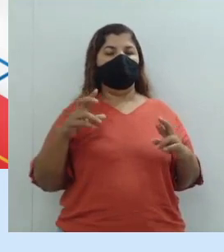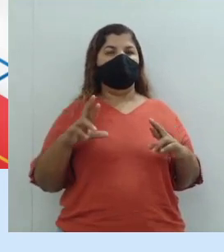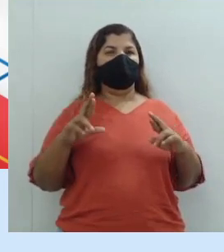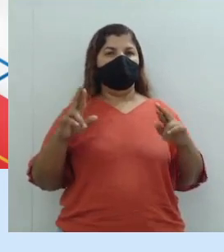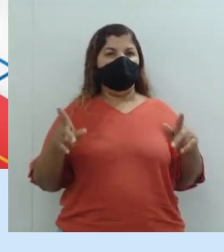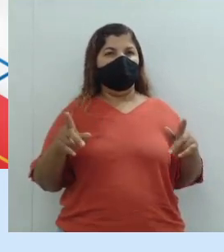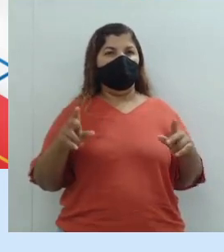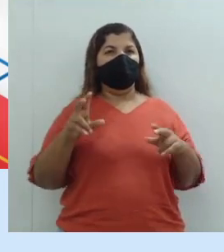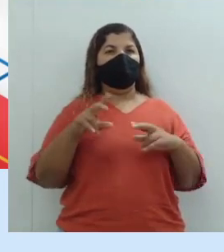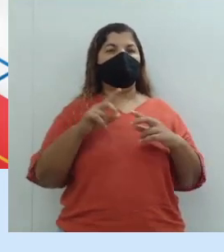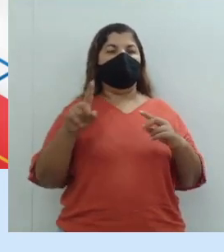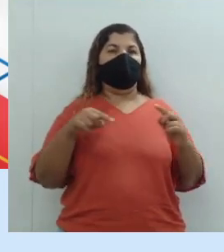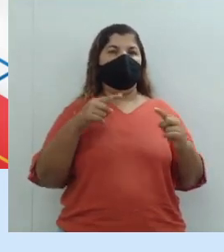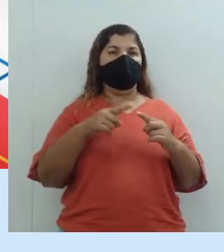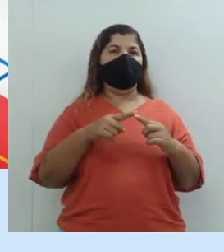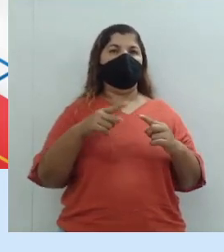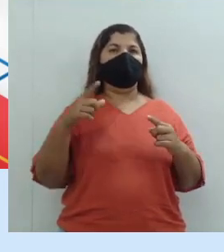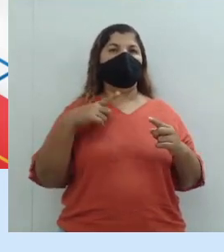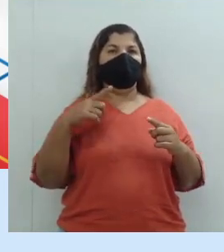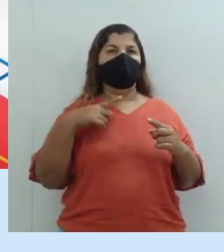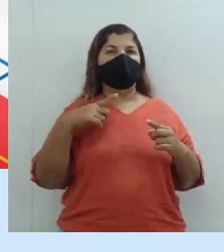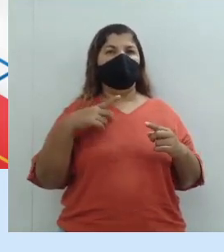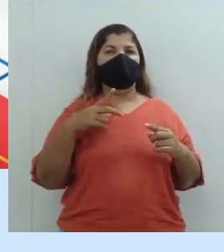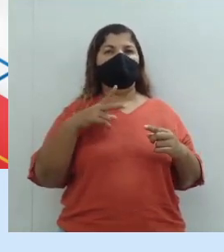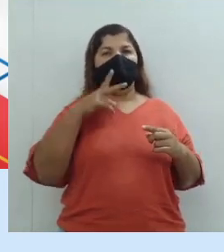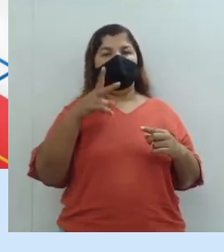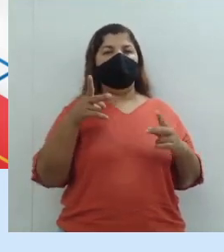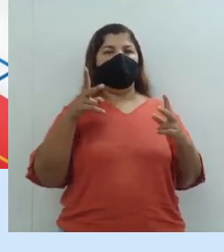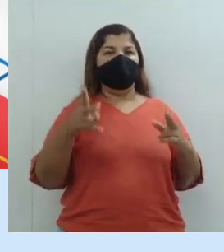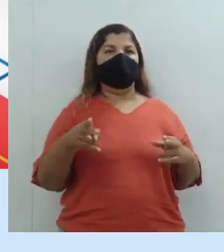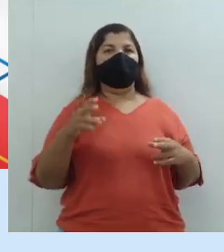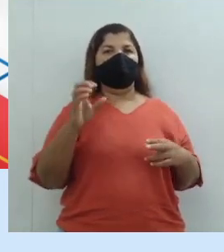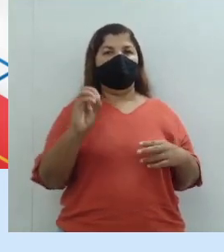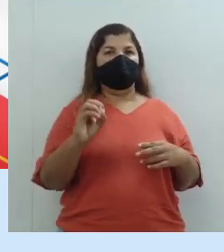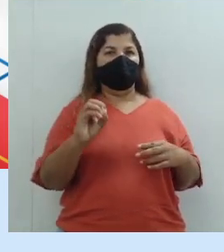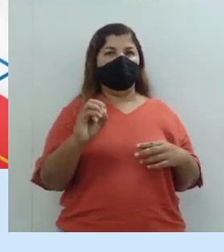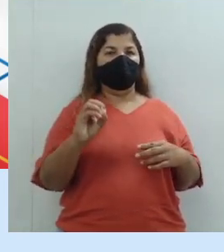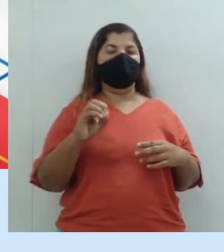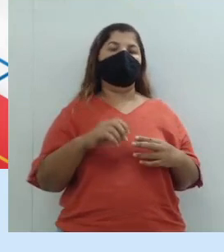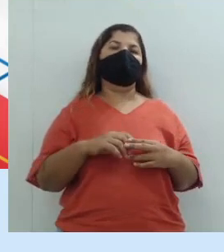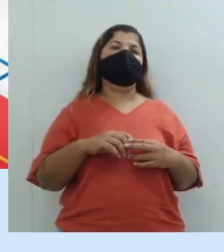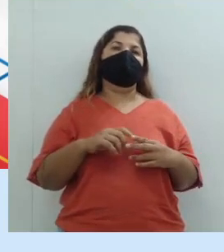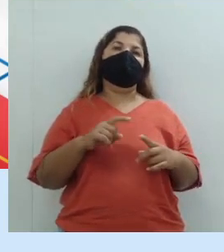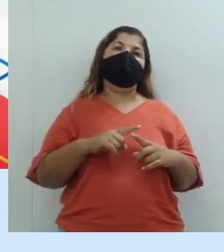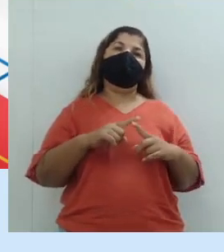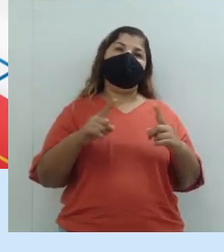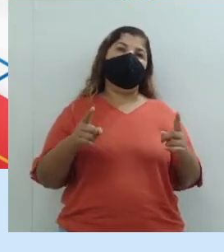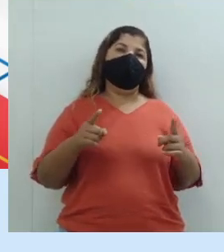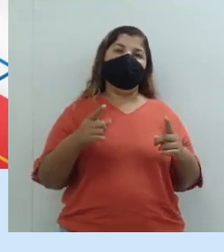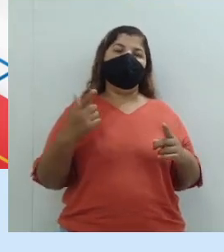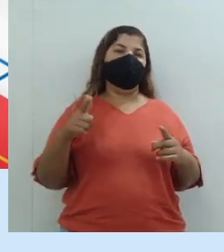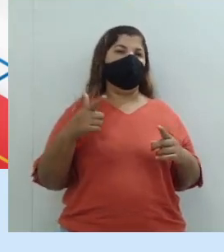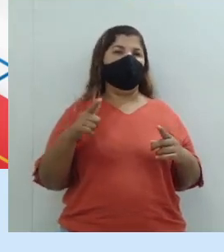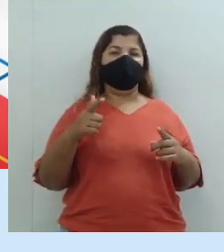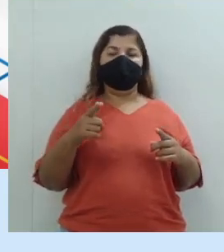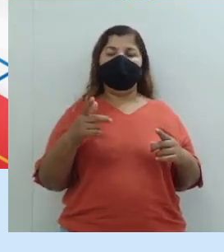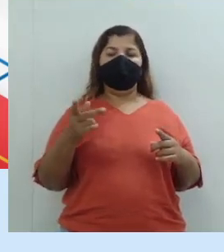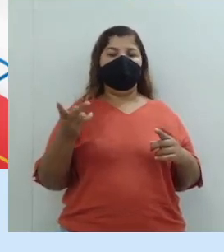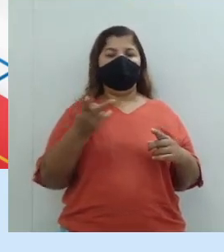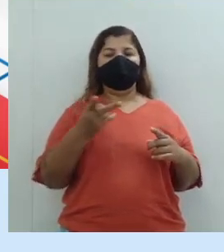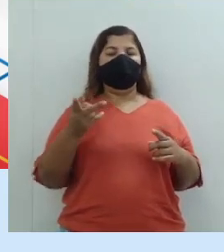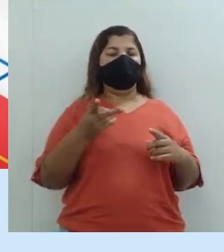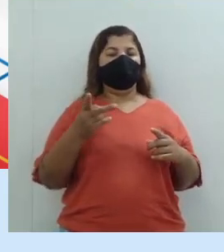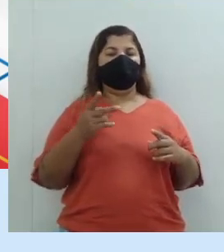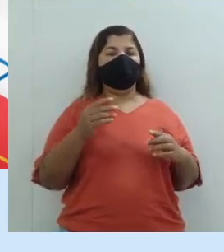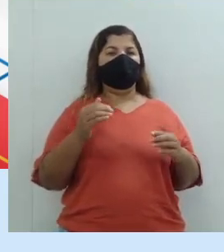fica ali com força resultante igual a zero, né? Mas mesmo assim, elas não formam par de forças ação e reação.